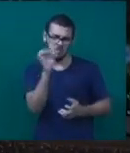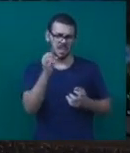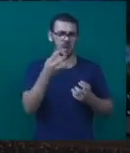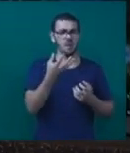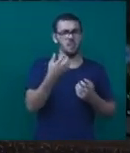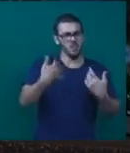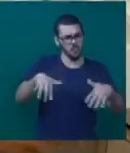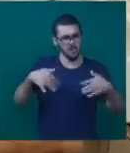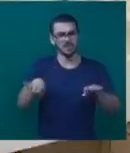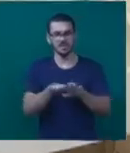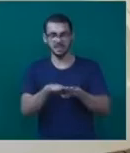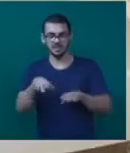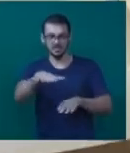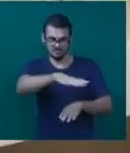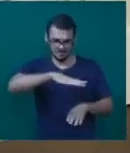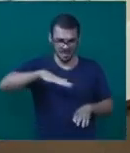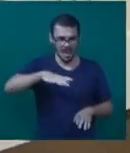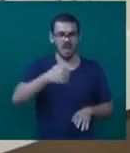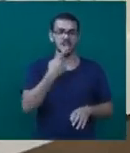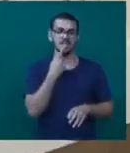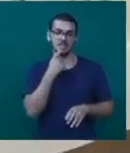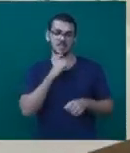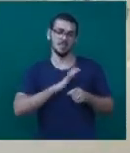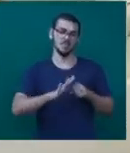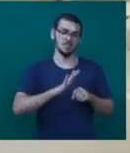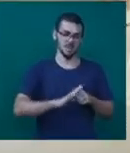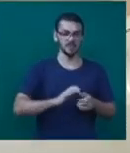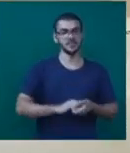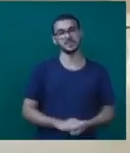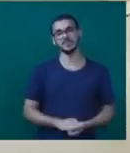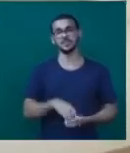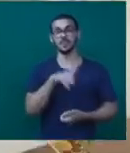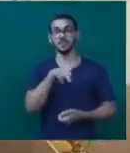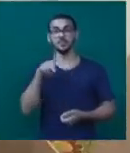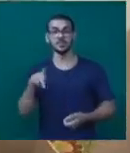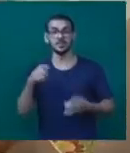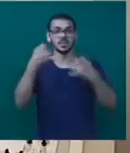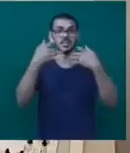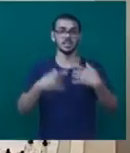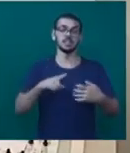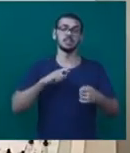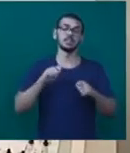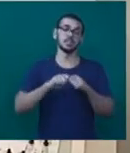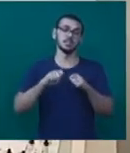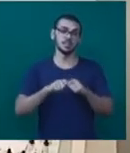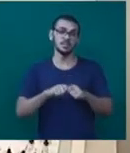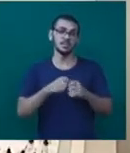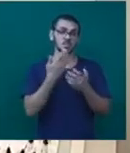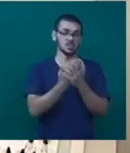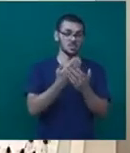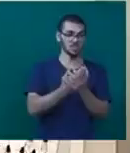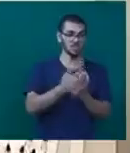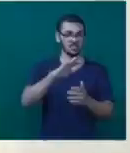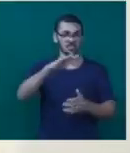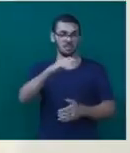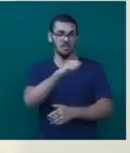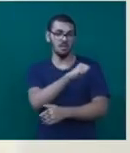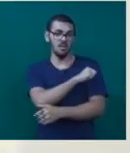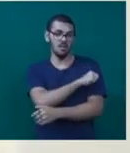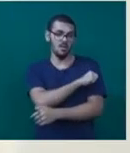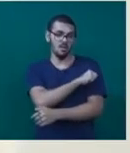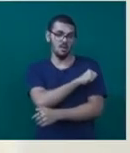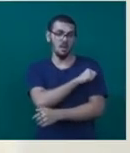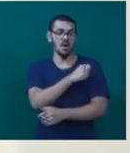cultivos de tomate. A professora Fernanda explica que realizam estudos no laboratório 8 alunos de pós-graduação e